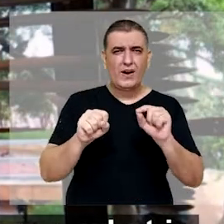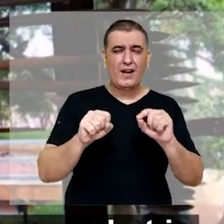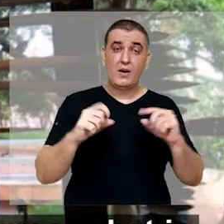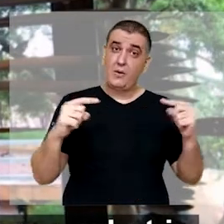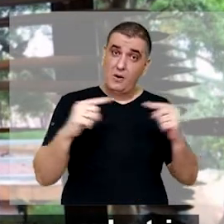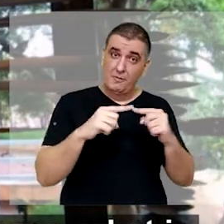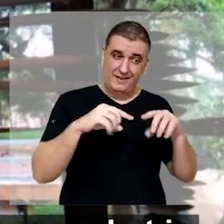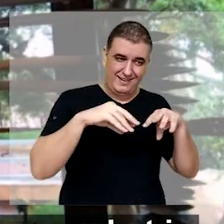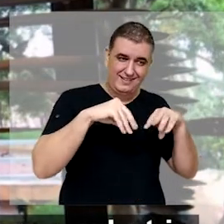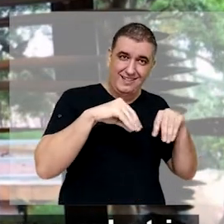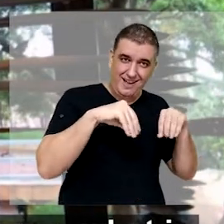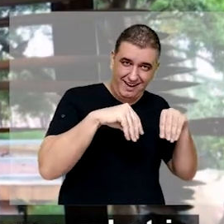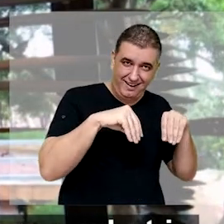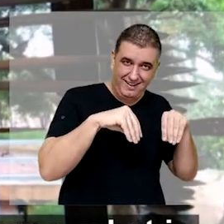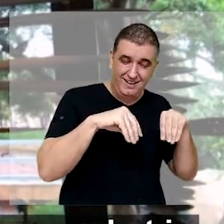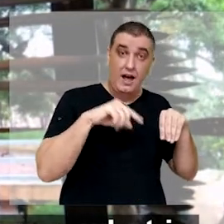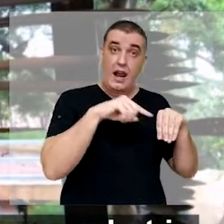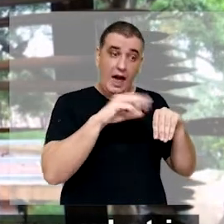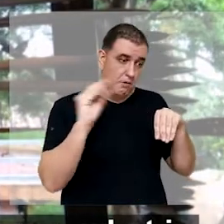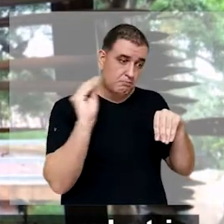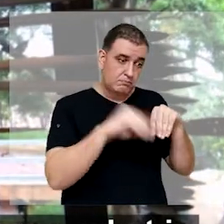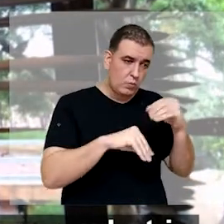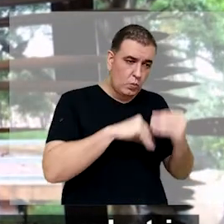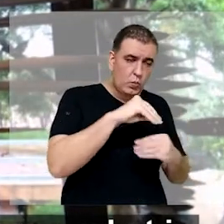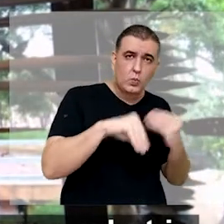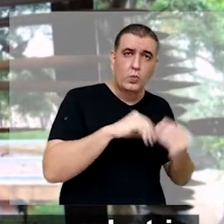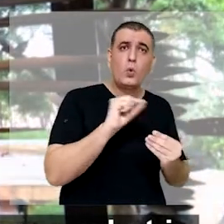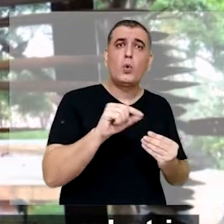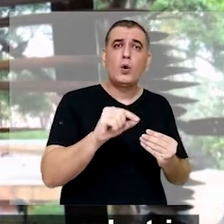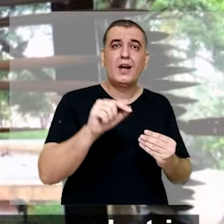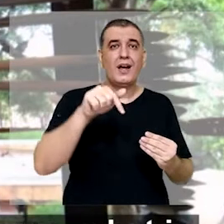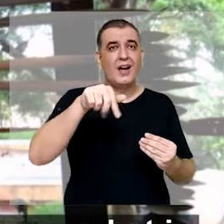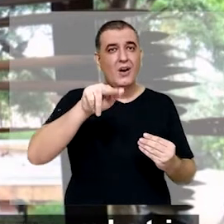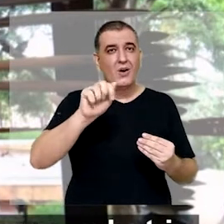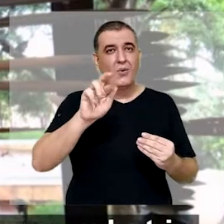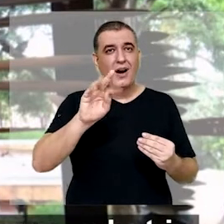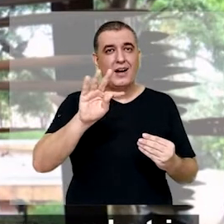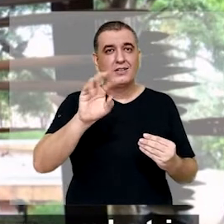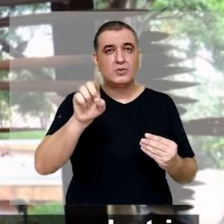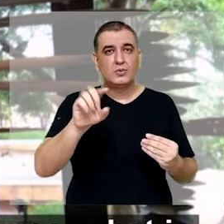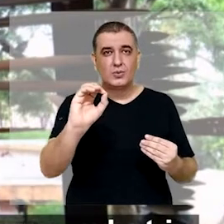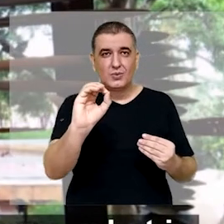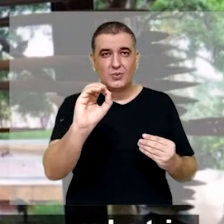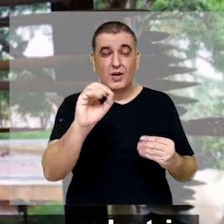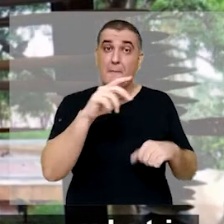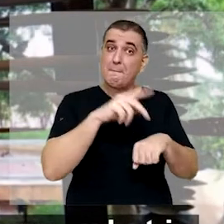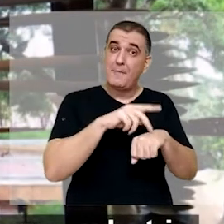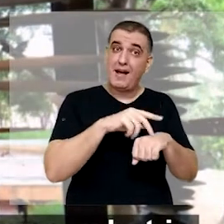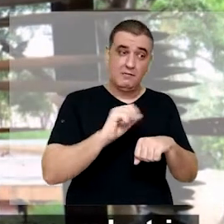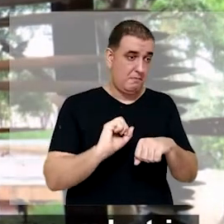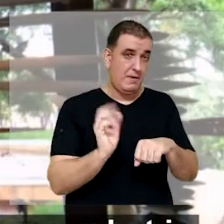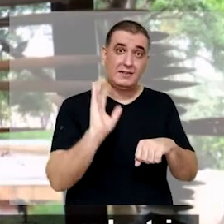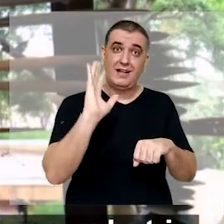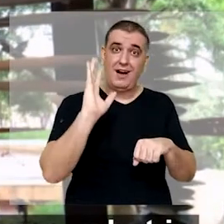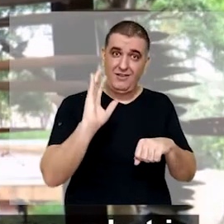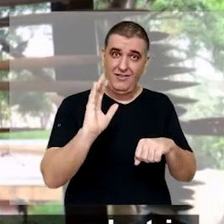argila que tem um feldspato e tem quartzo. Então, aqui o que eu utilizo são